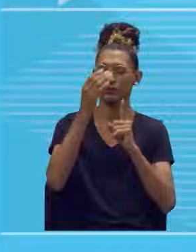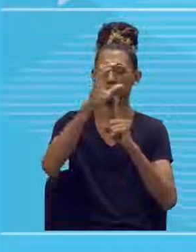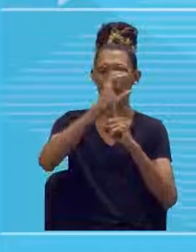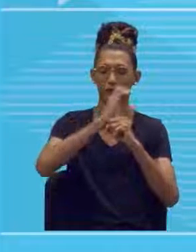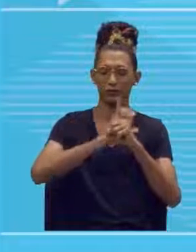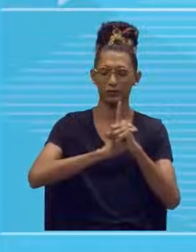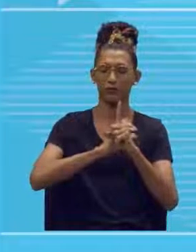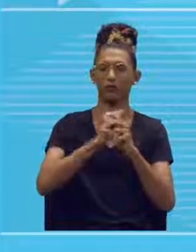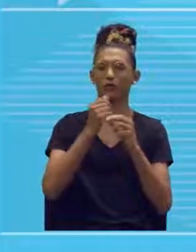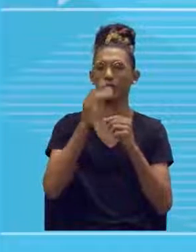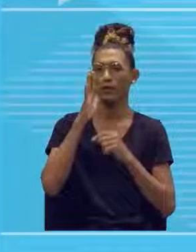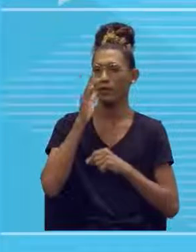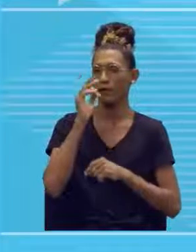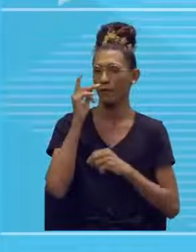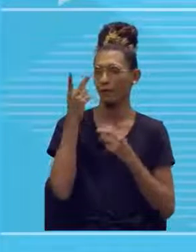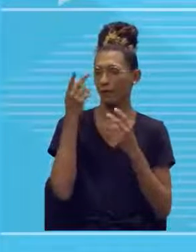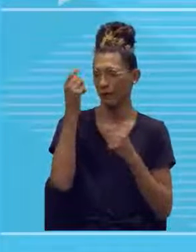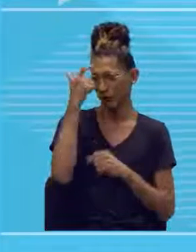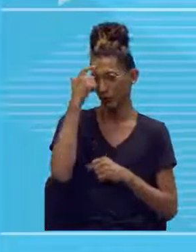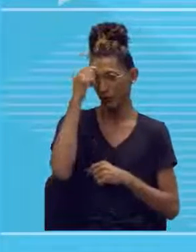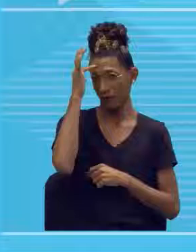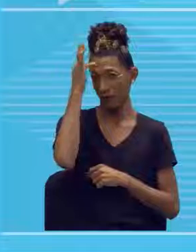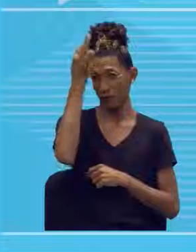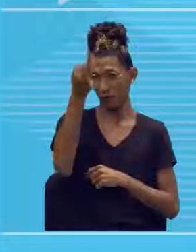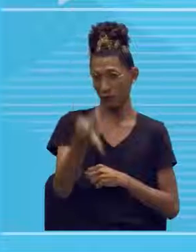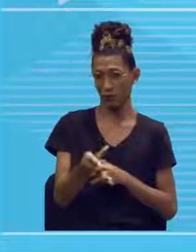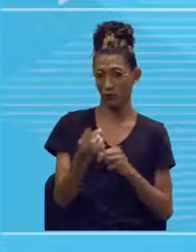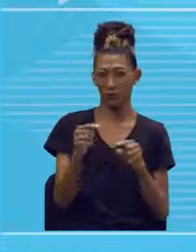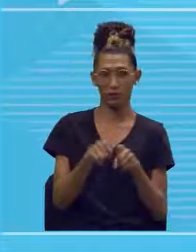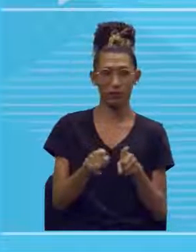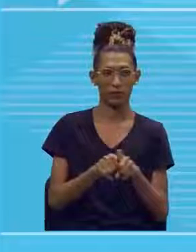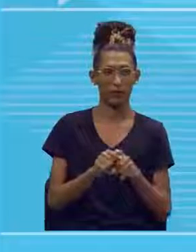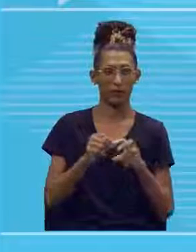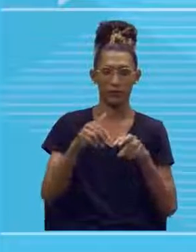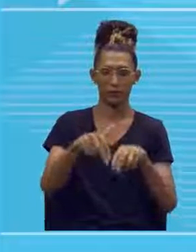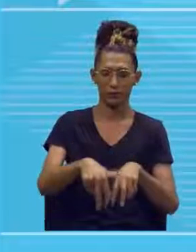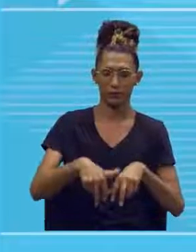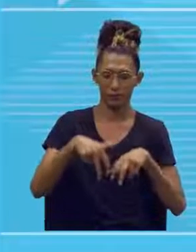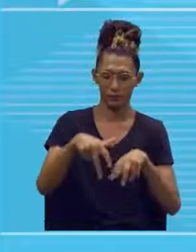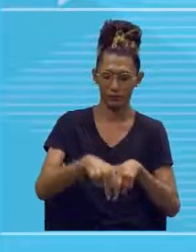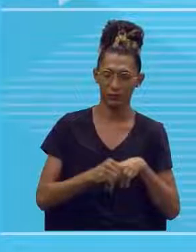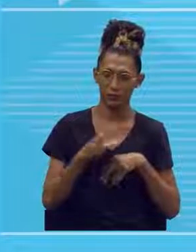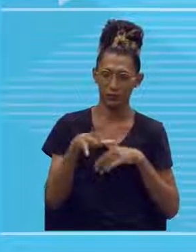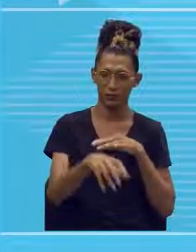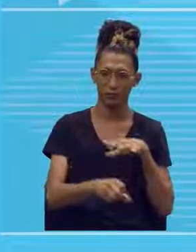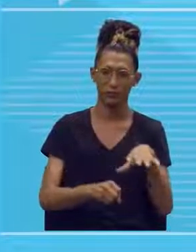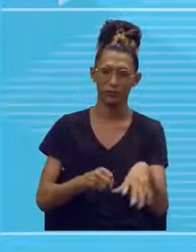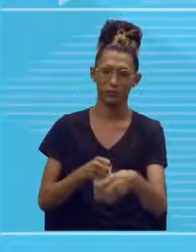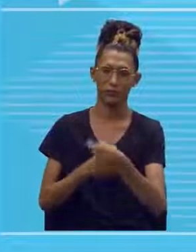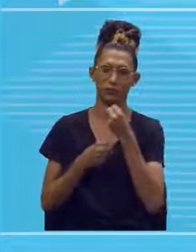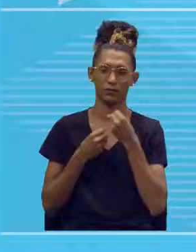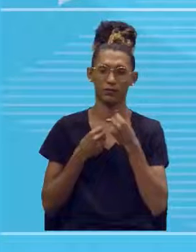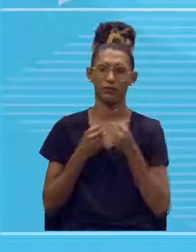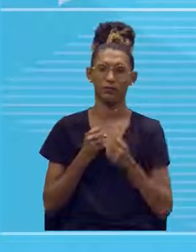prever o futuro além e no plantio e na colheita e na agricultura